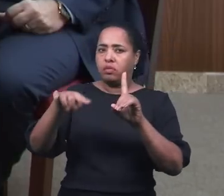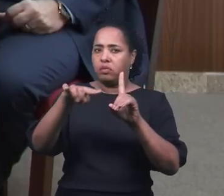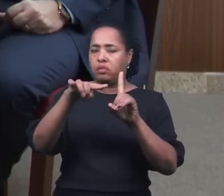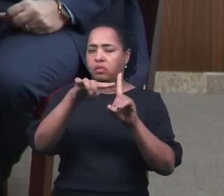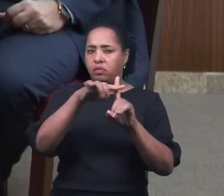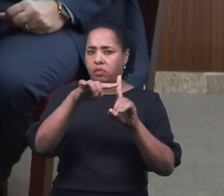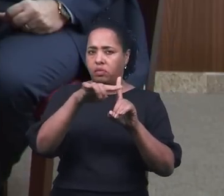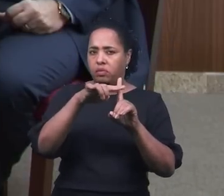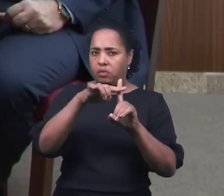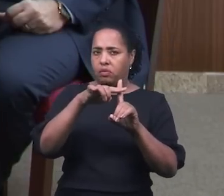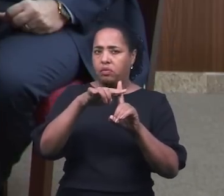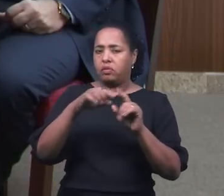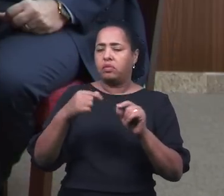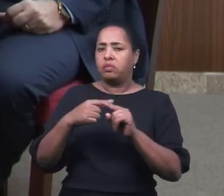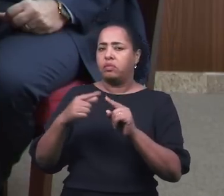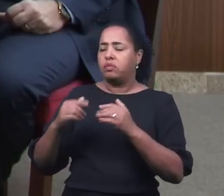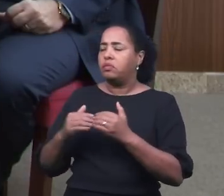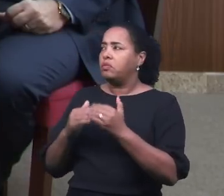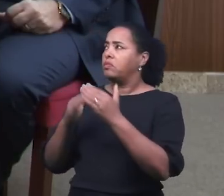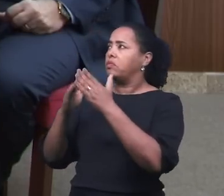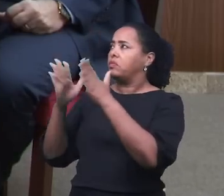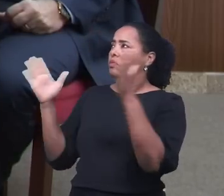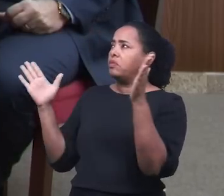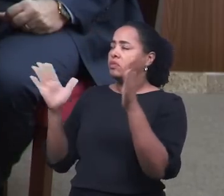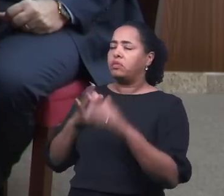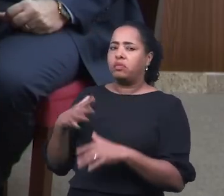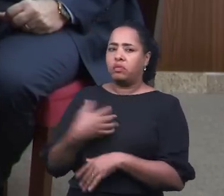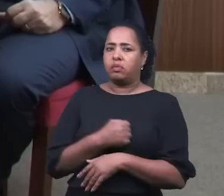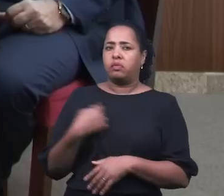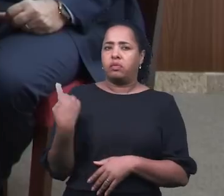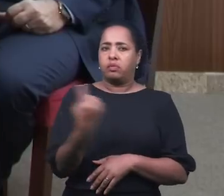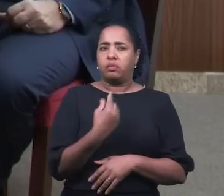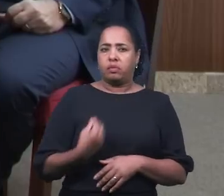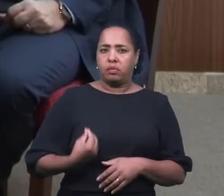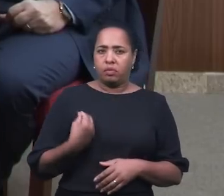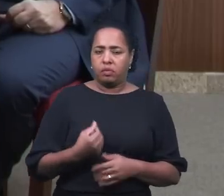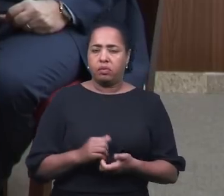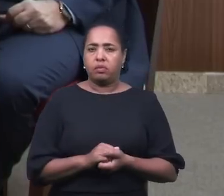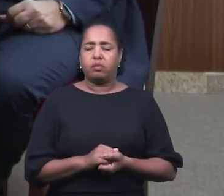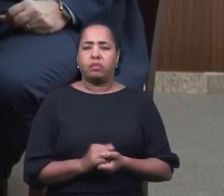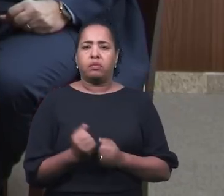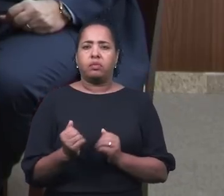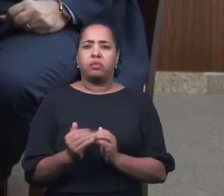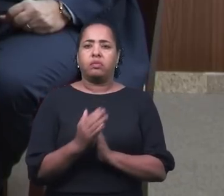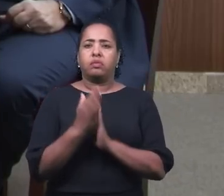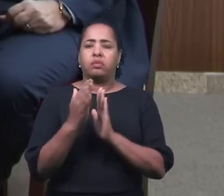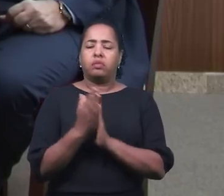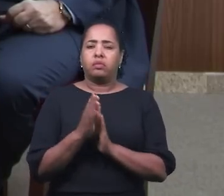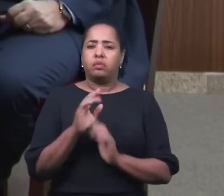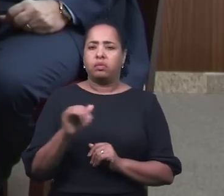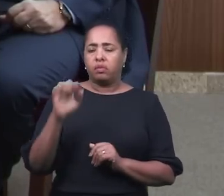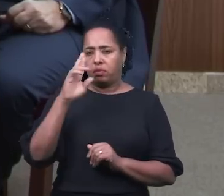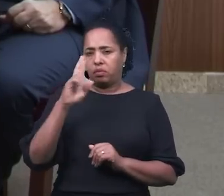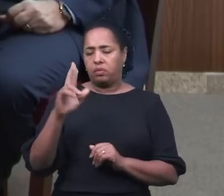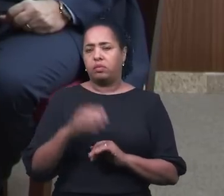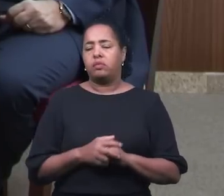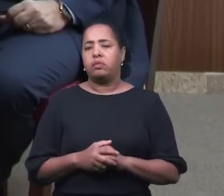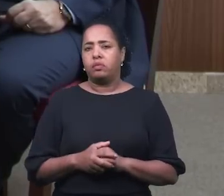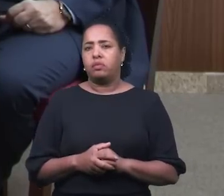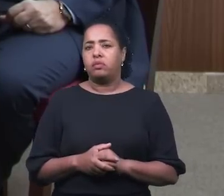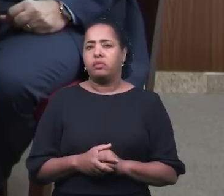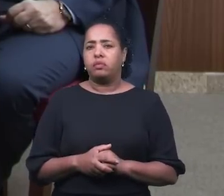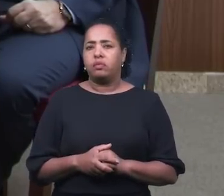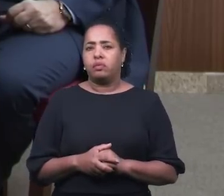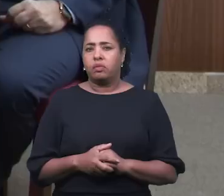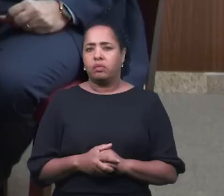maior feito, porque abriu o caminho de salvação para nós. Muito bem. Louvado seja o nome do nosso Deus